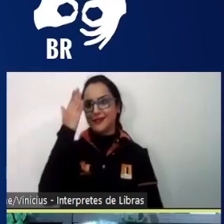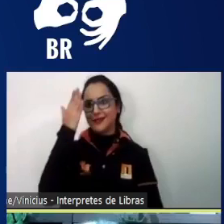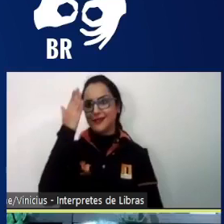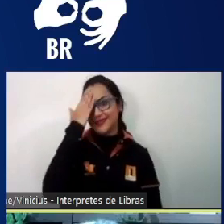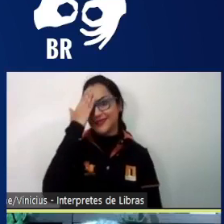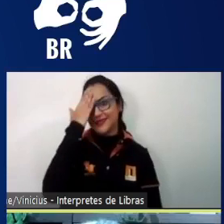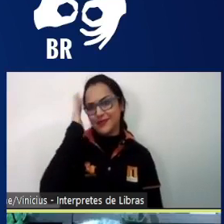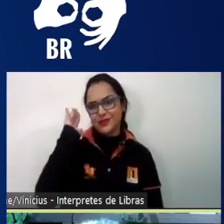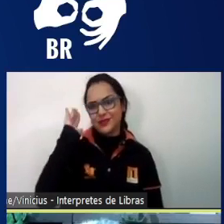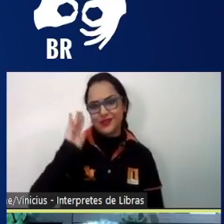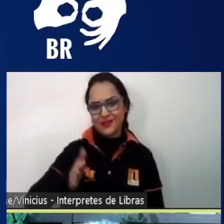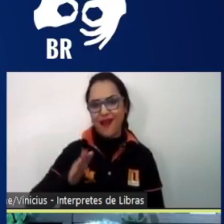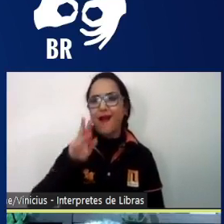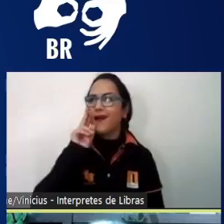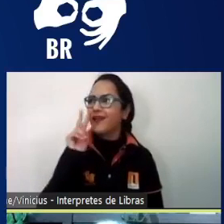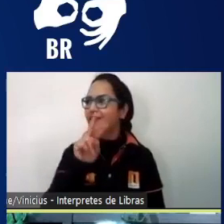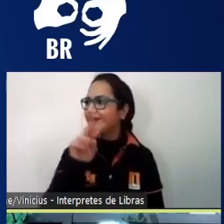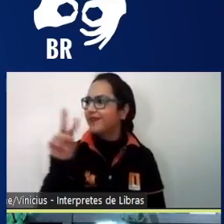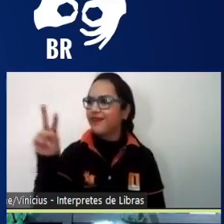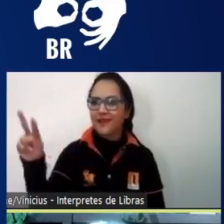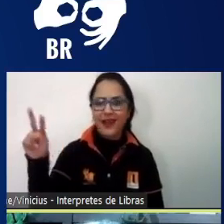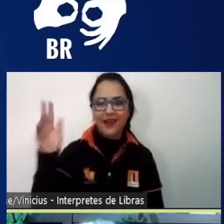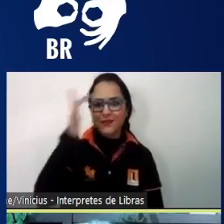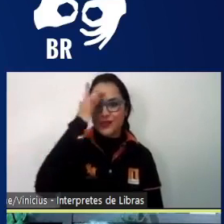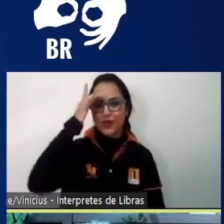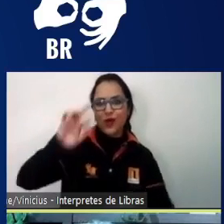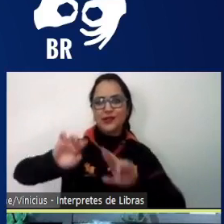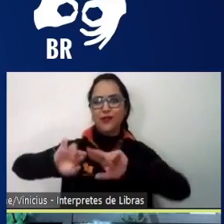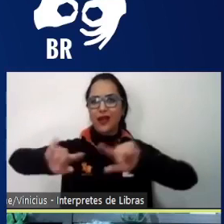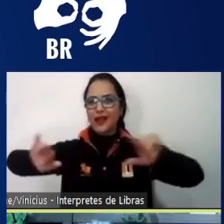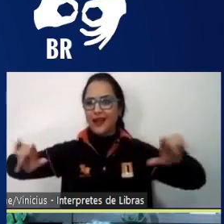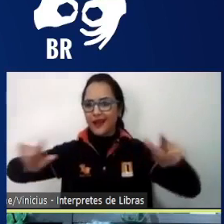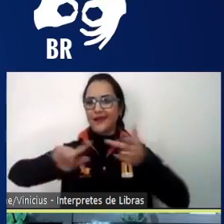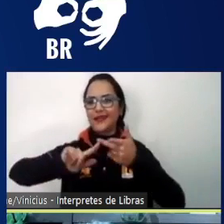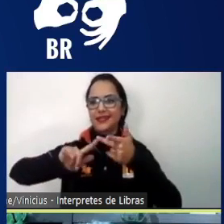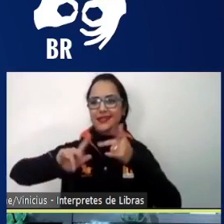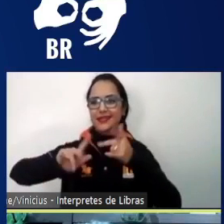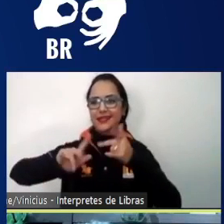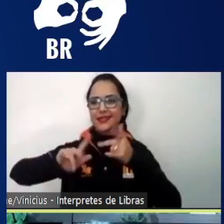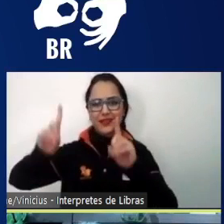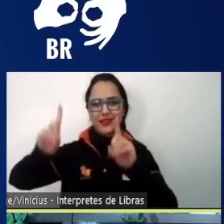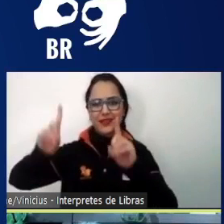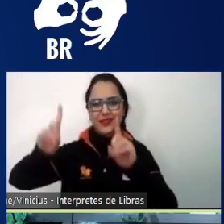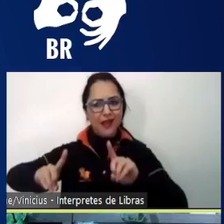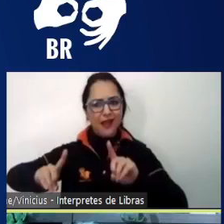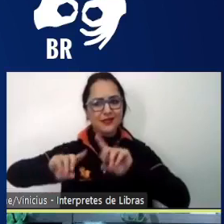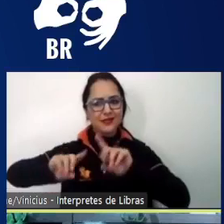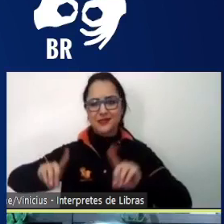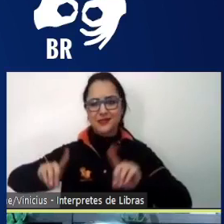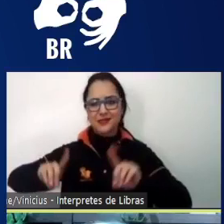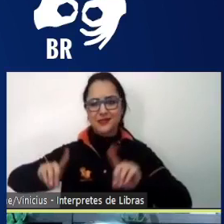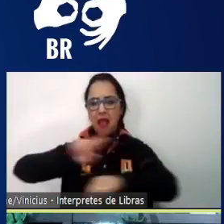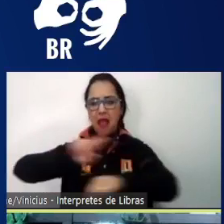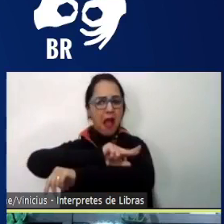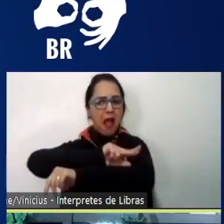entorno inúmeras pessoas com diversos tipos de deficiência, de raça diferente,